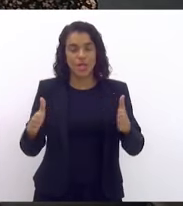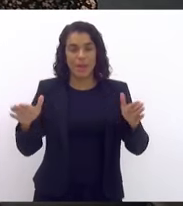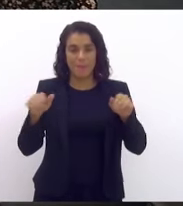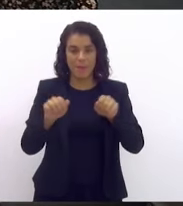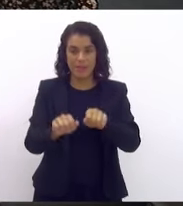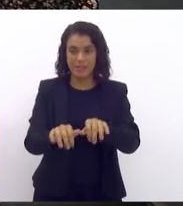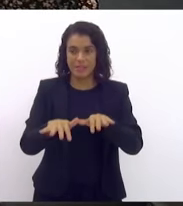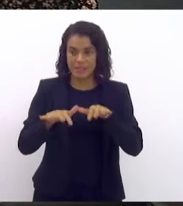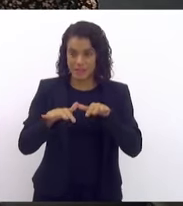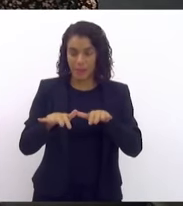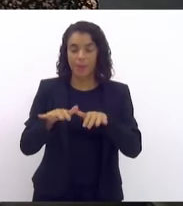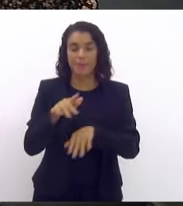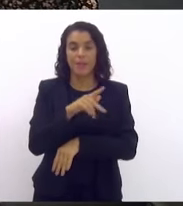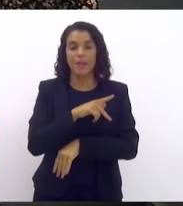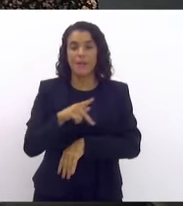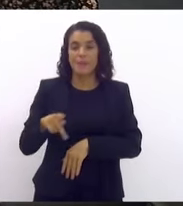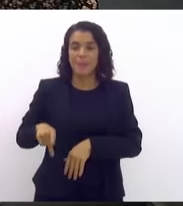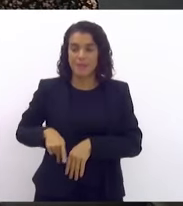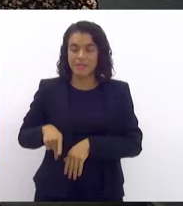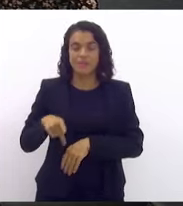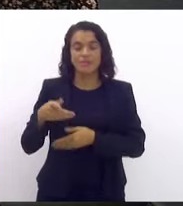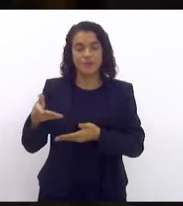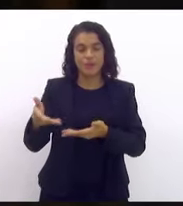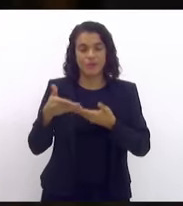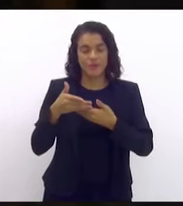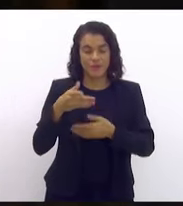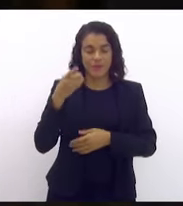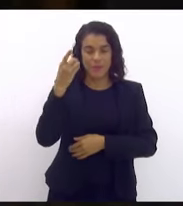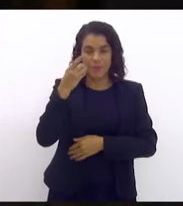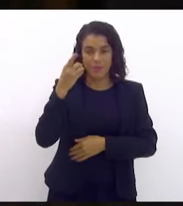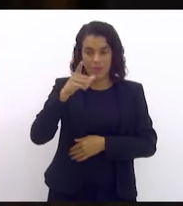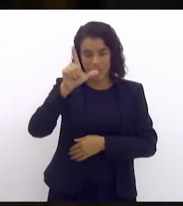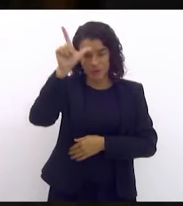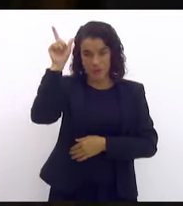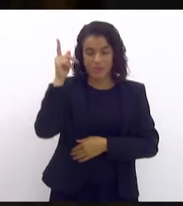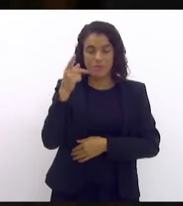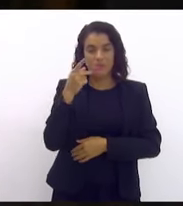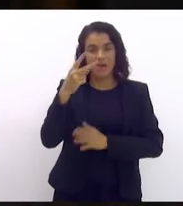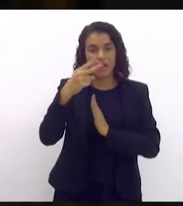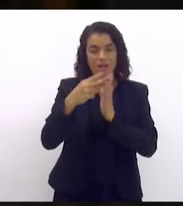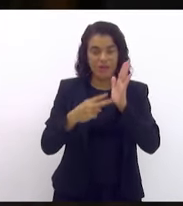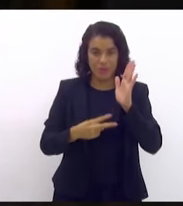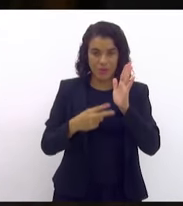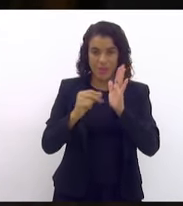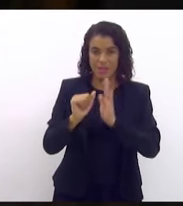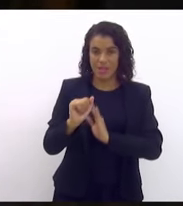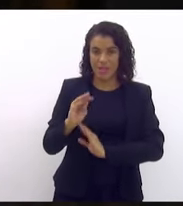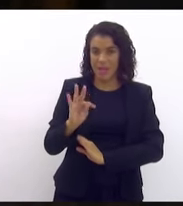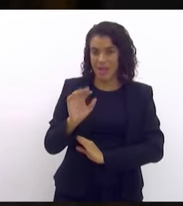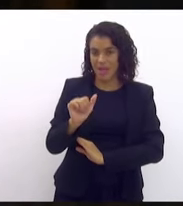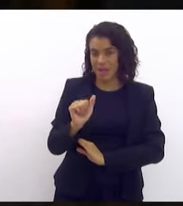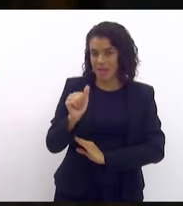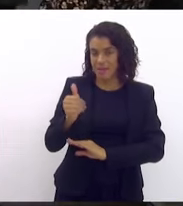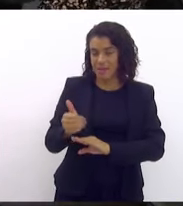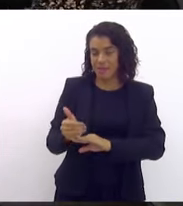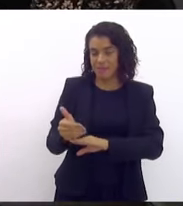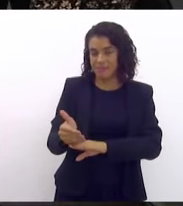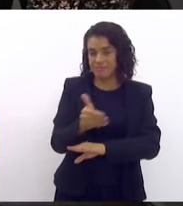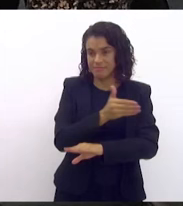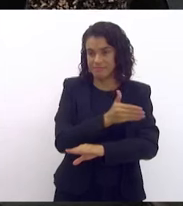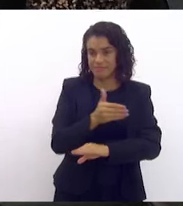sessão a presidência convida o Nobre deputado Luís Paulo para fazer a leitura da ata